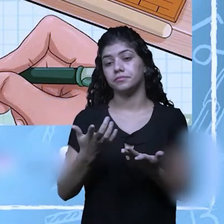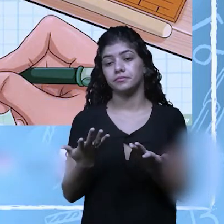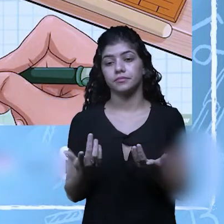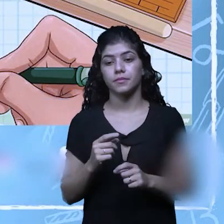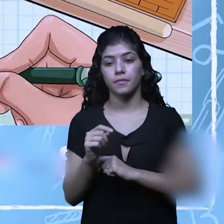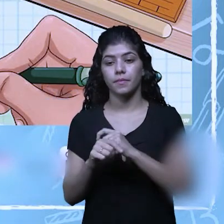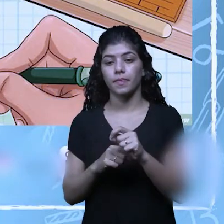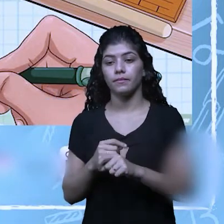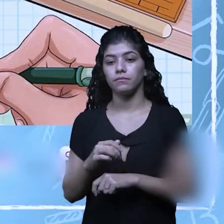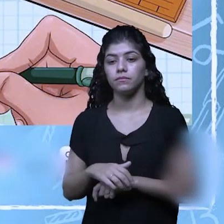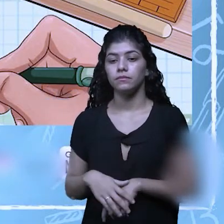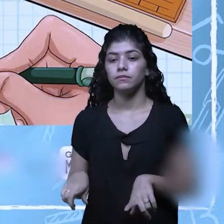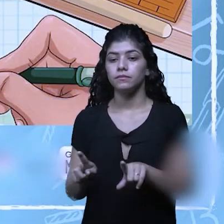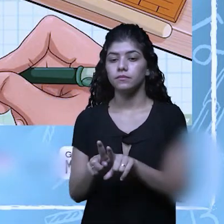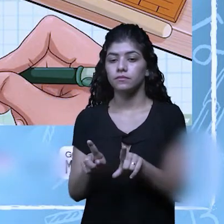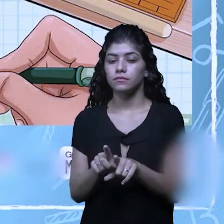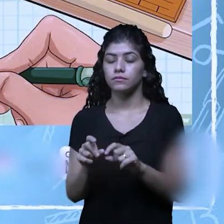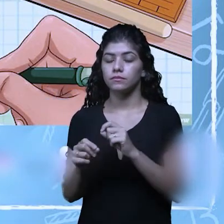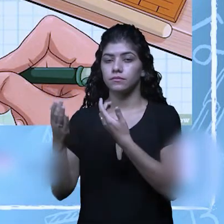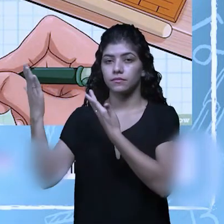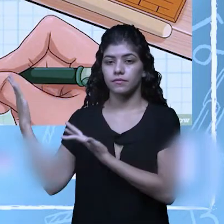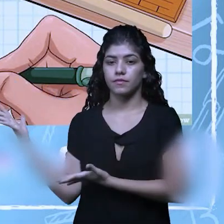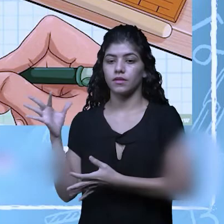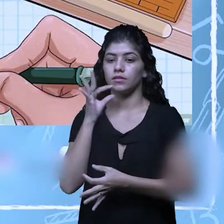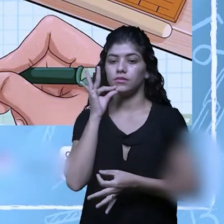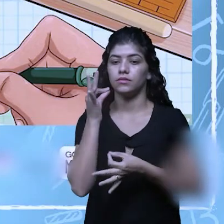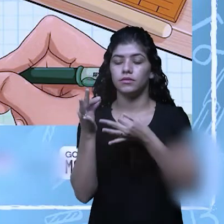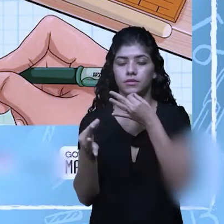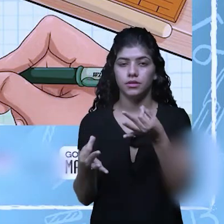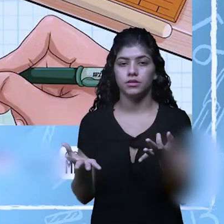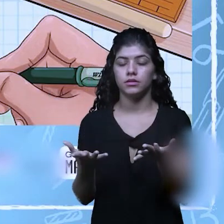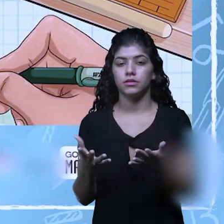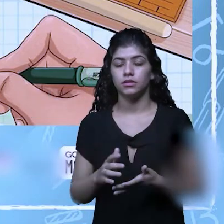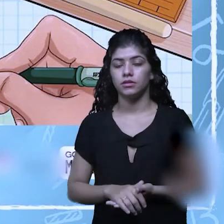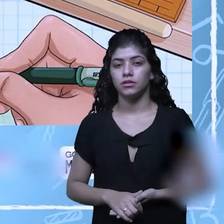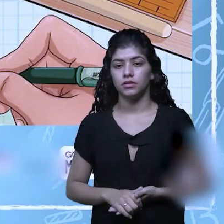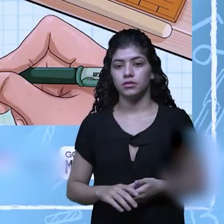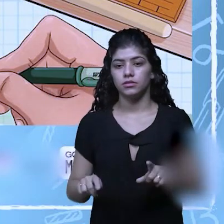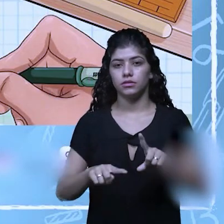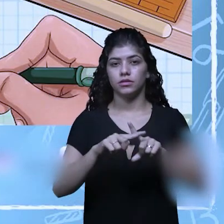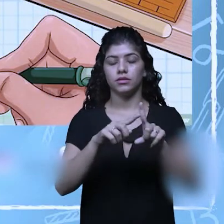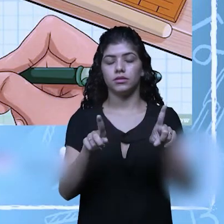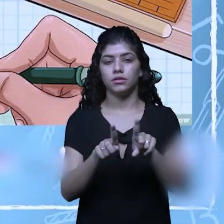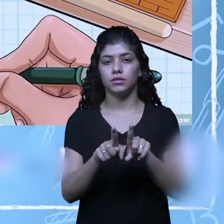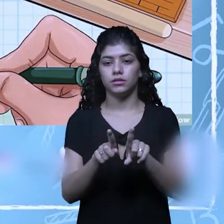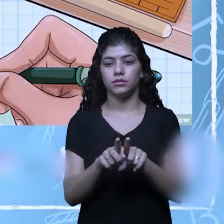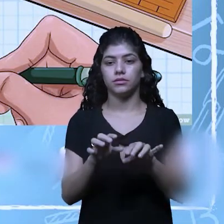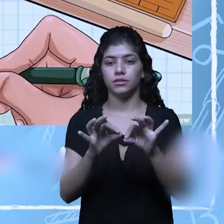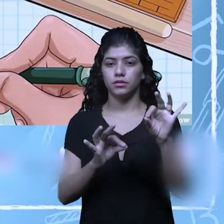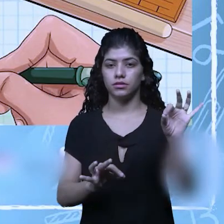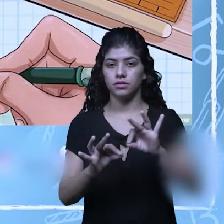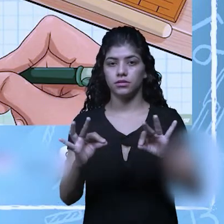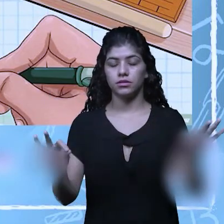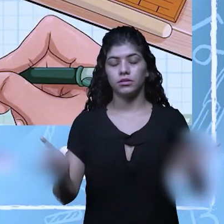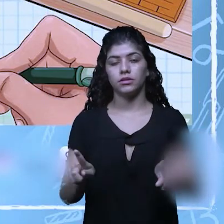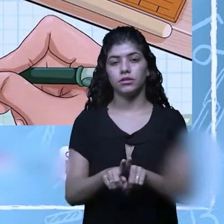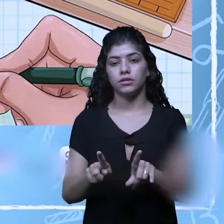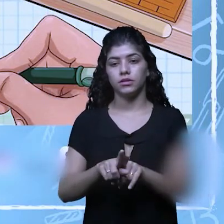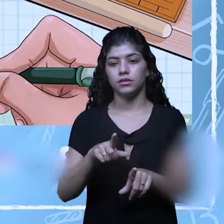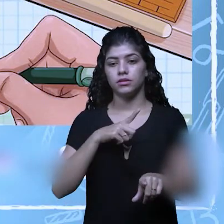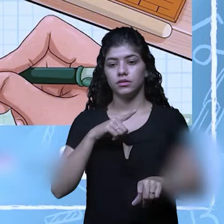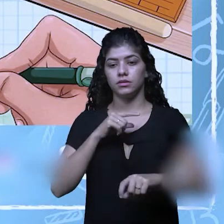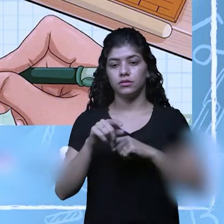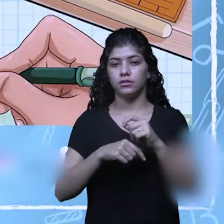você acrescenta essa informação. E ao acrescentar essa informação dos milímetros, você